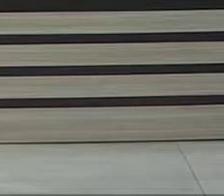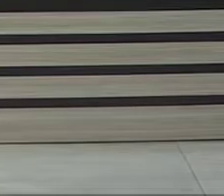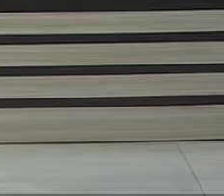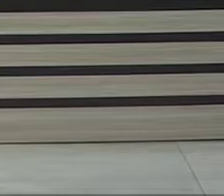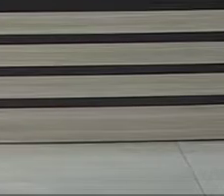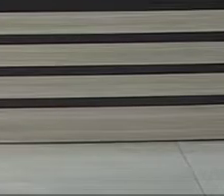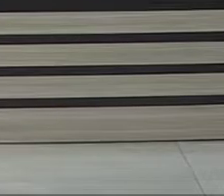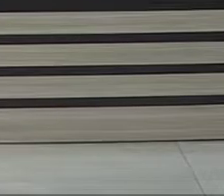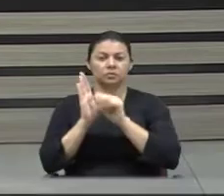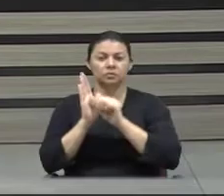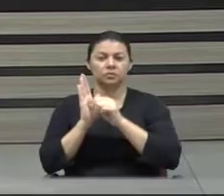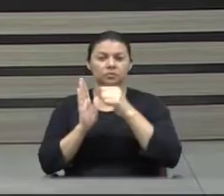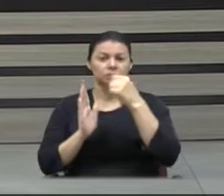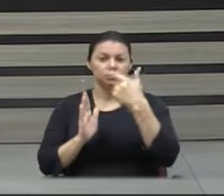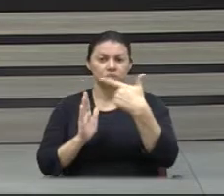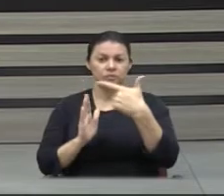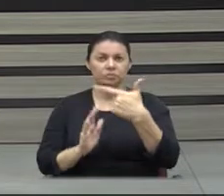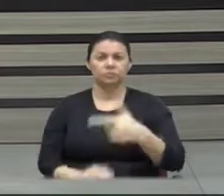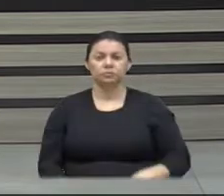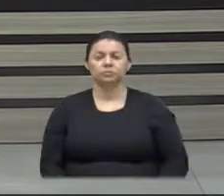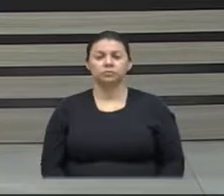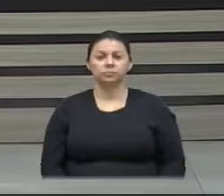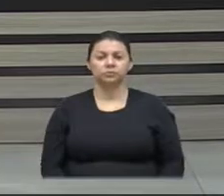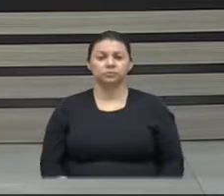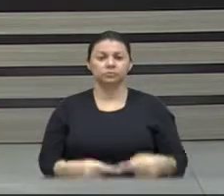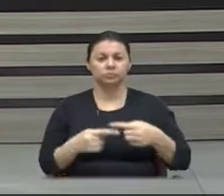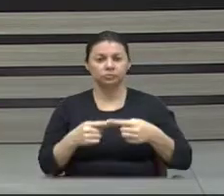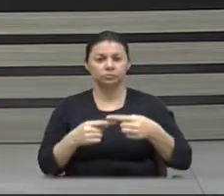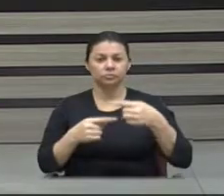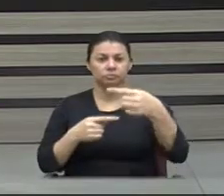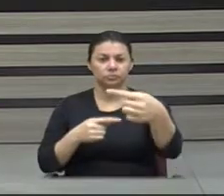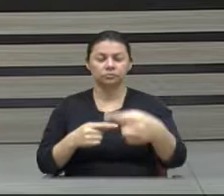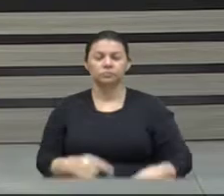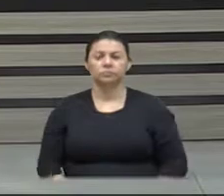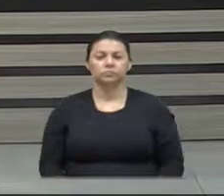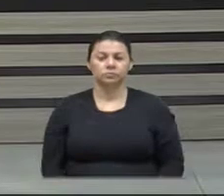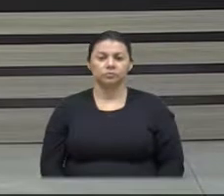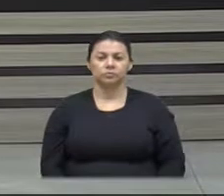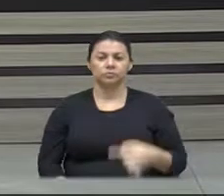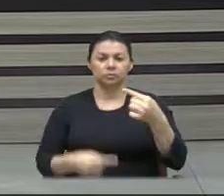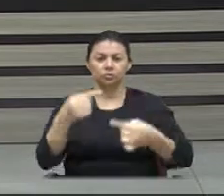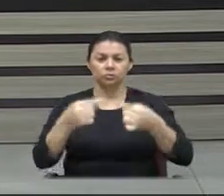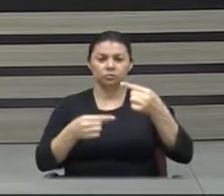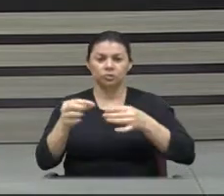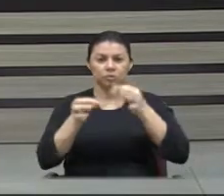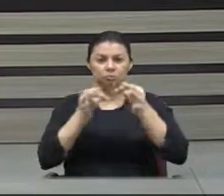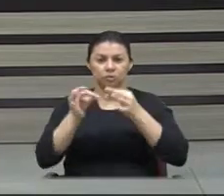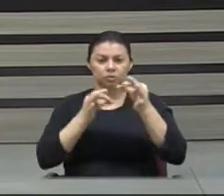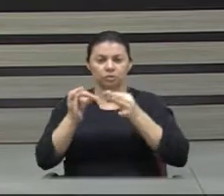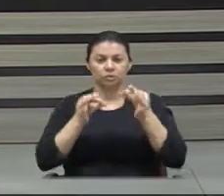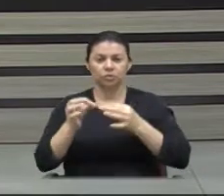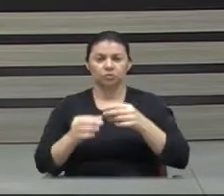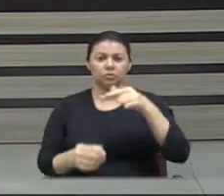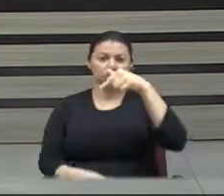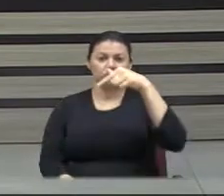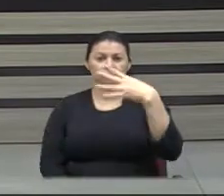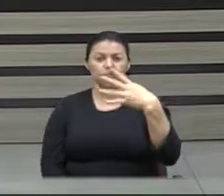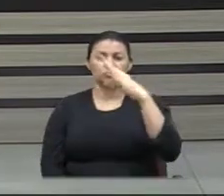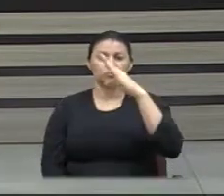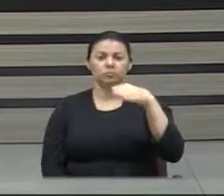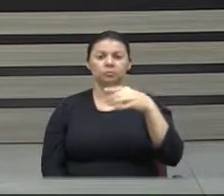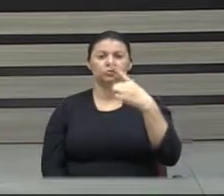câmara municipal de limeira o adiamento por uma sessão e de discussão e votação do projeto de lei 64 para